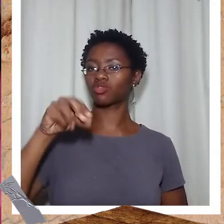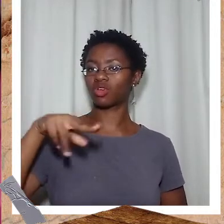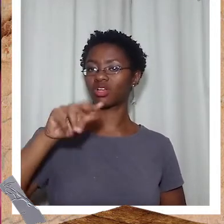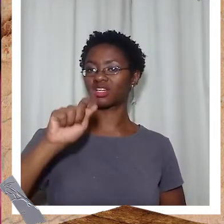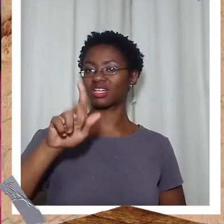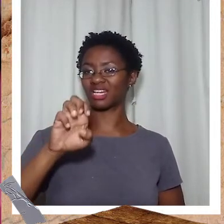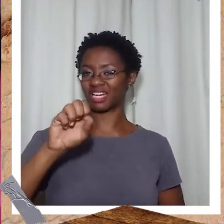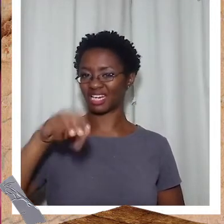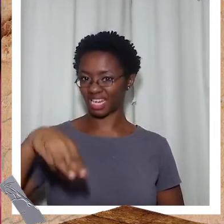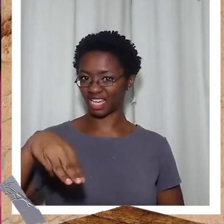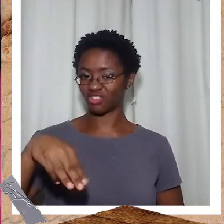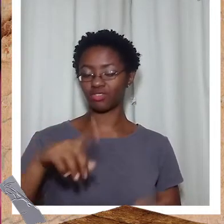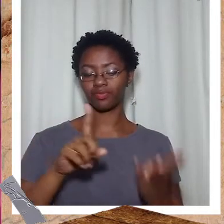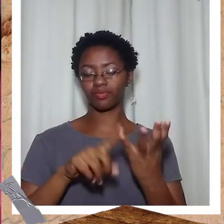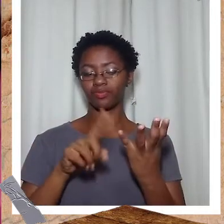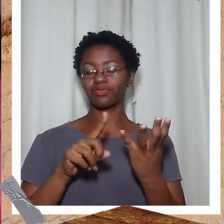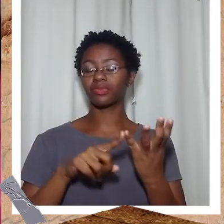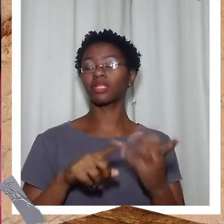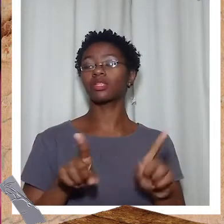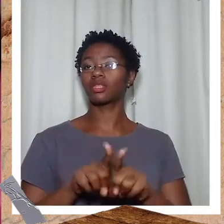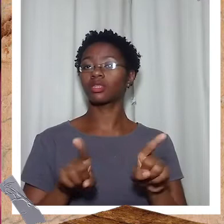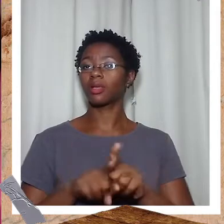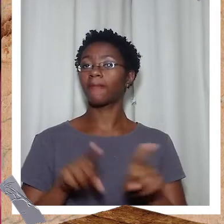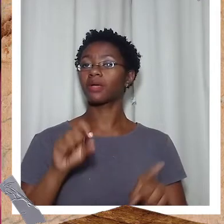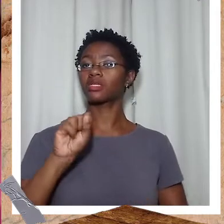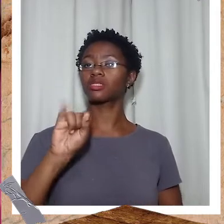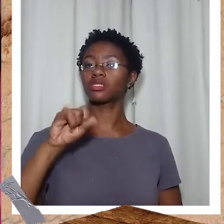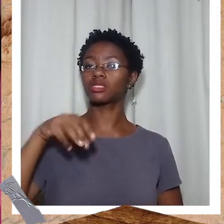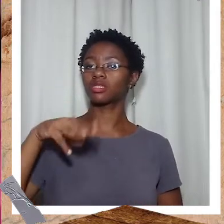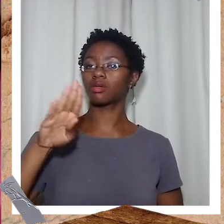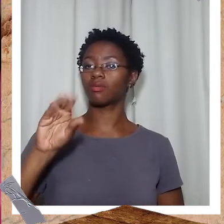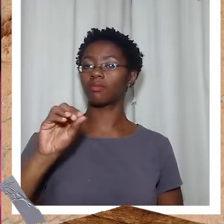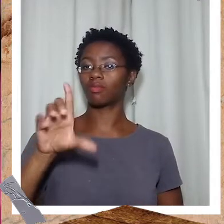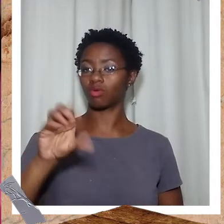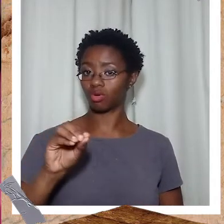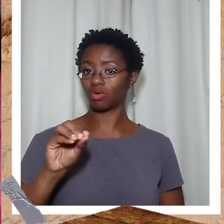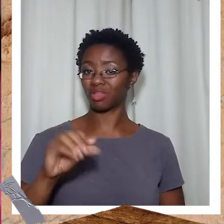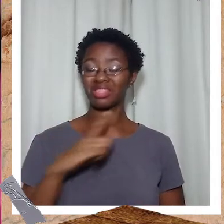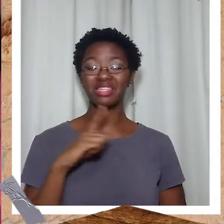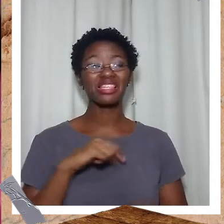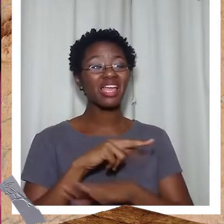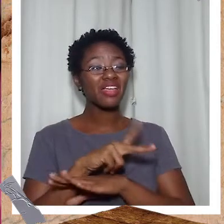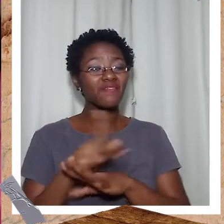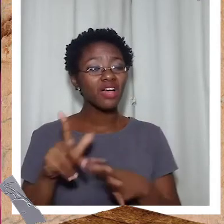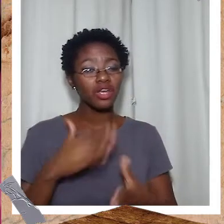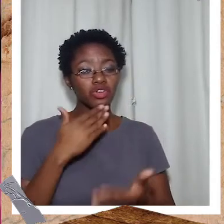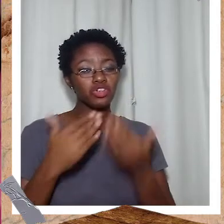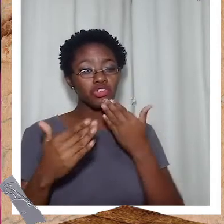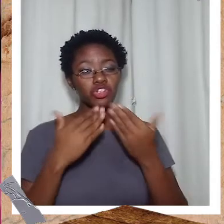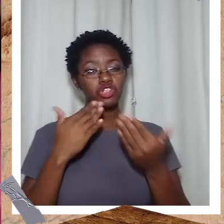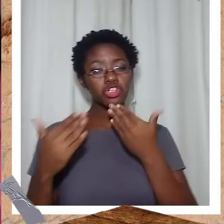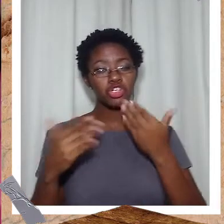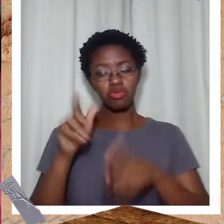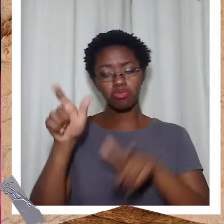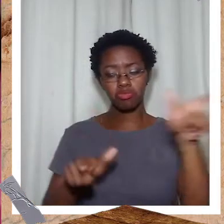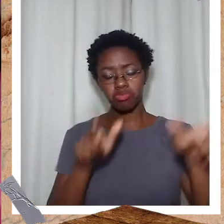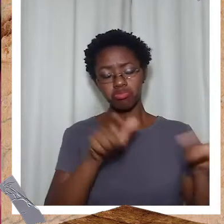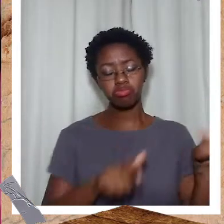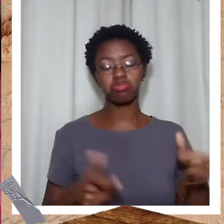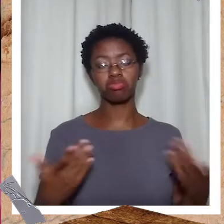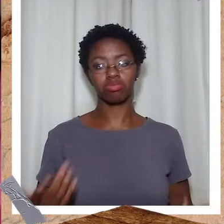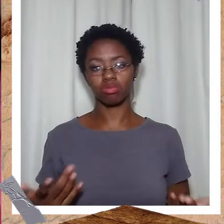símbolo. Olha quantos atravessamentos múltiplos passam por esse sujeito, essa pessoa real. A Carolina